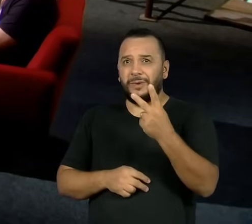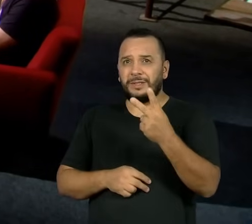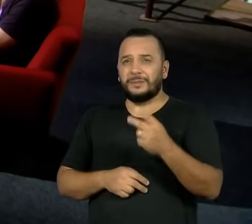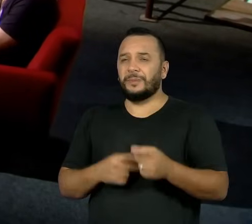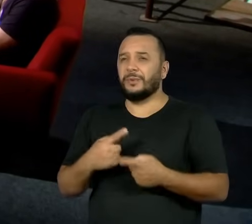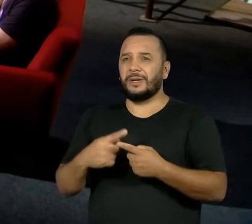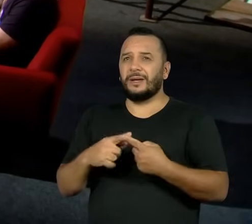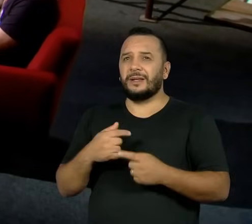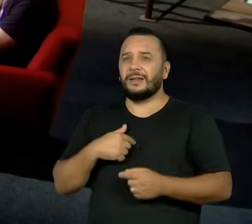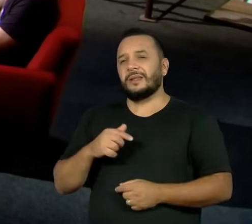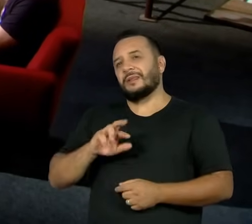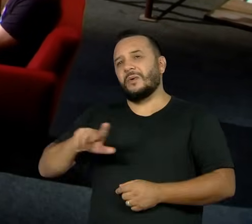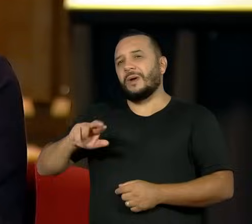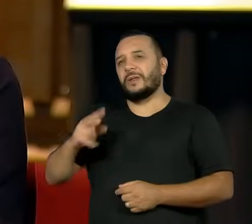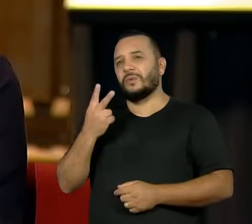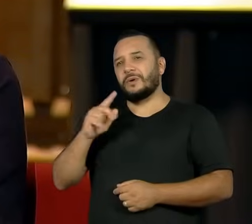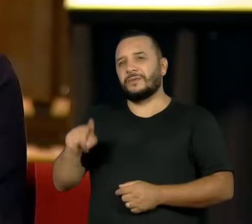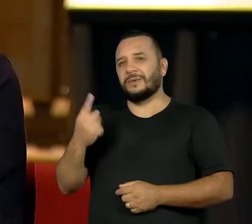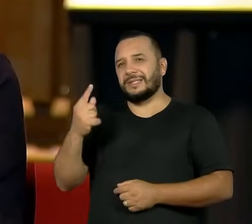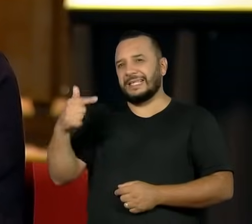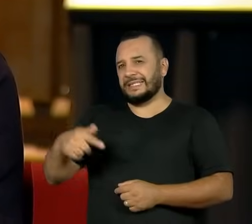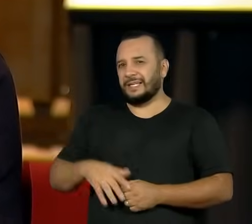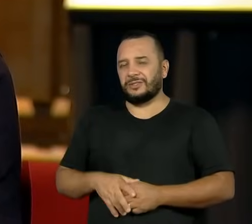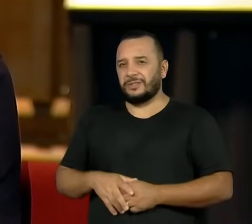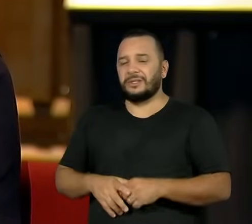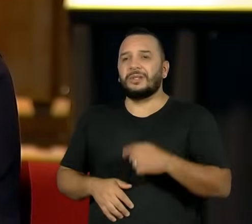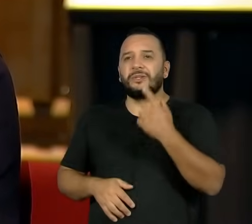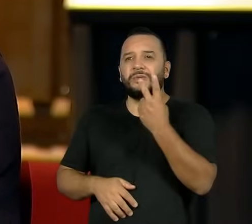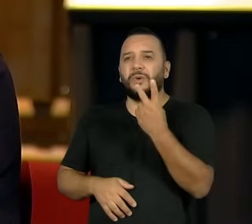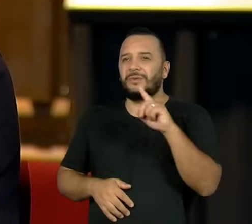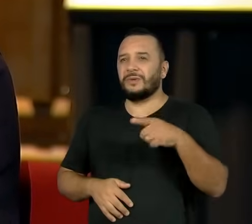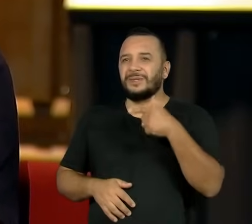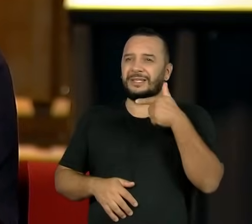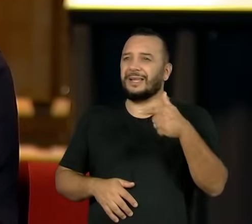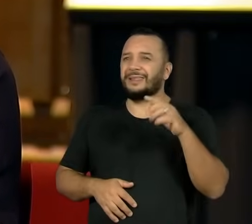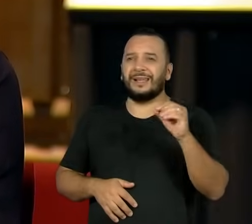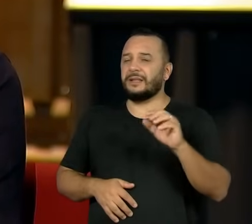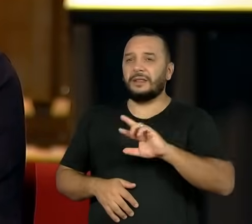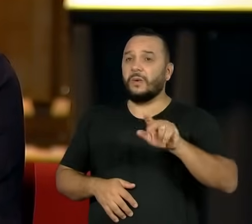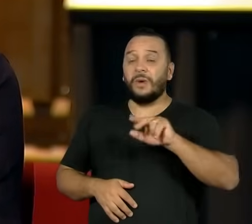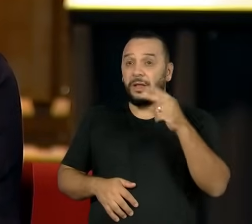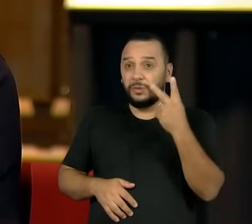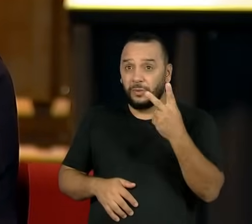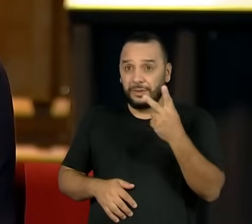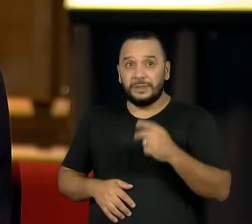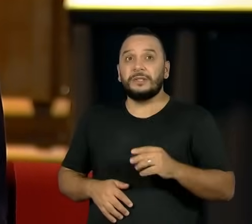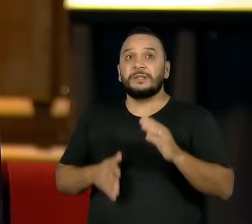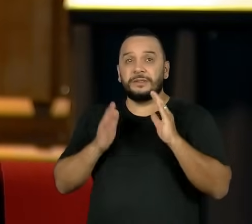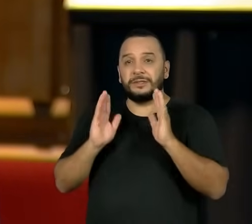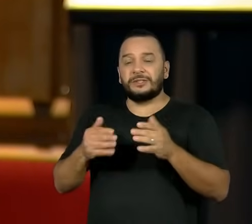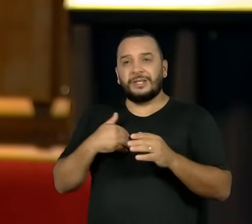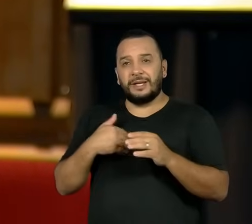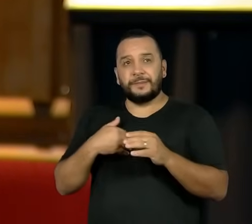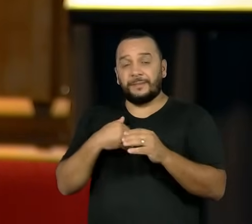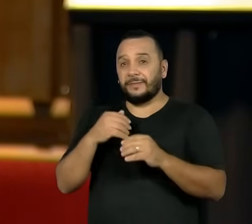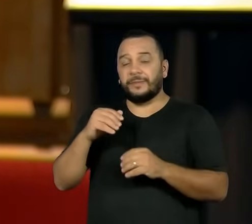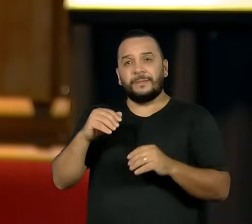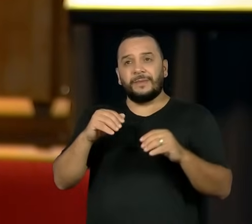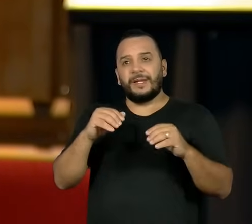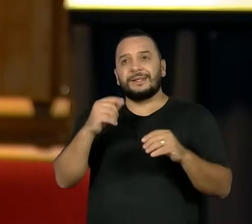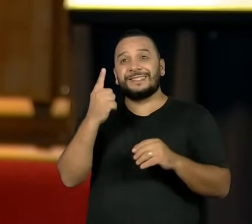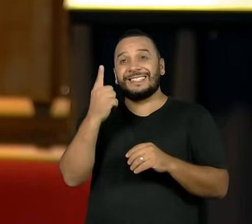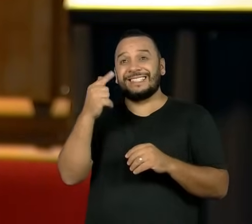é 2,17? Por que não é 2,70? Mediram 17 zeros depois